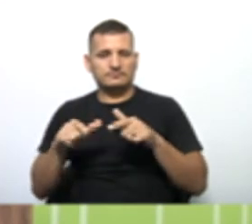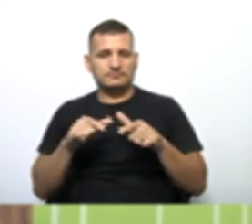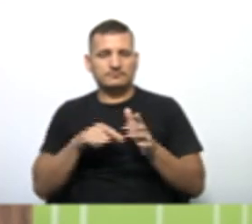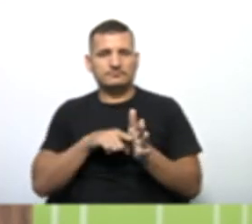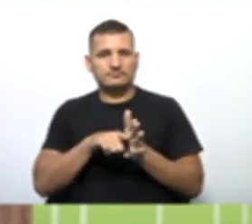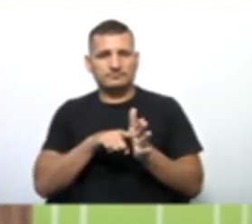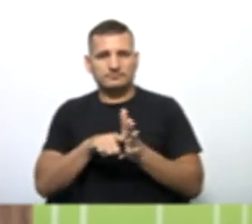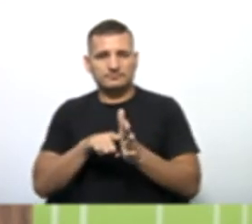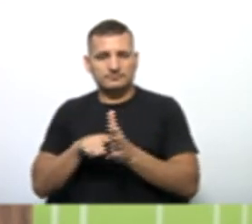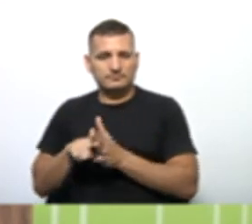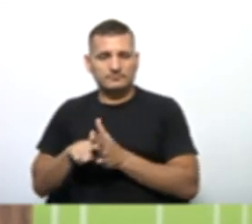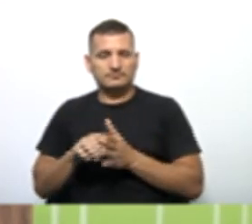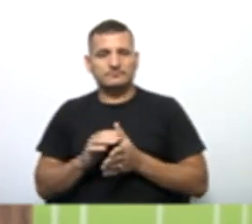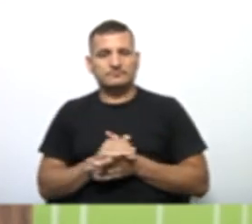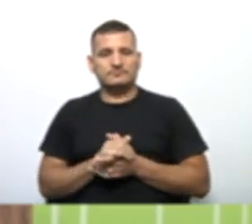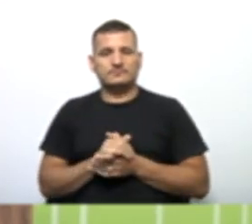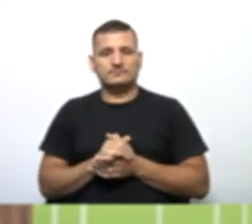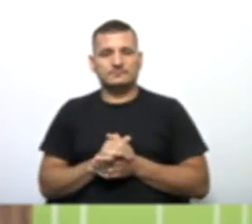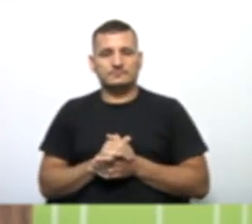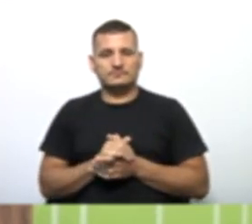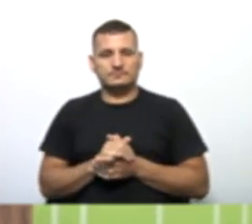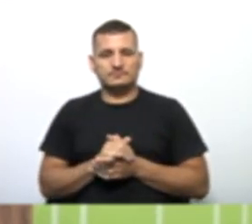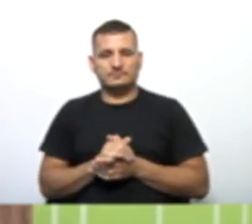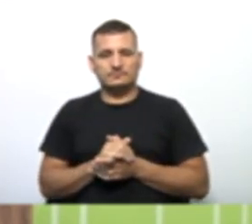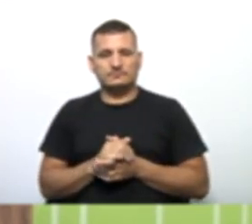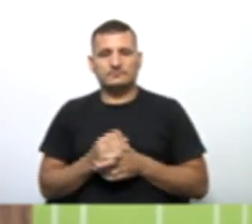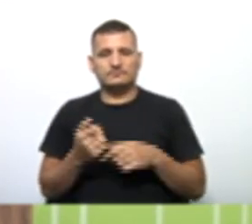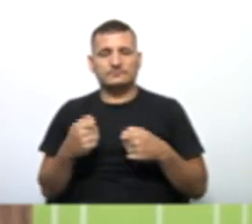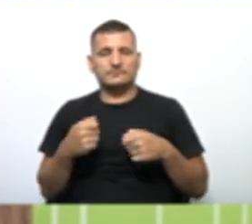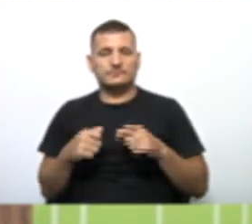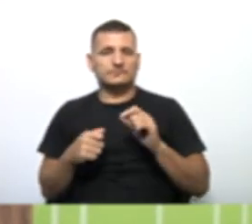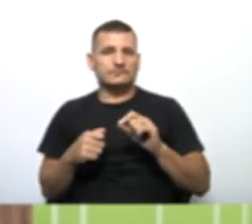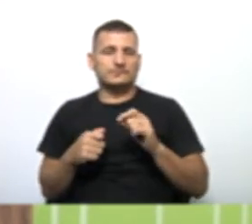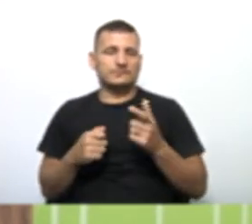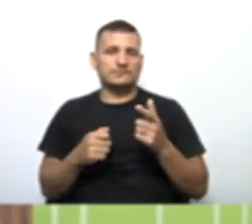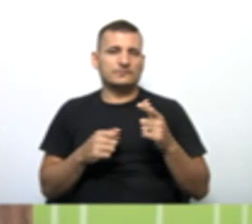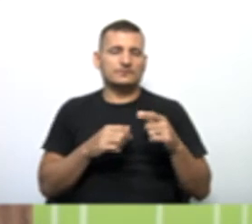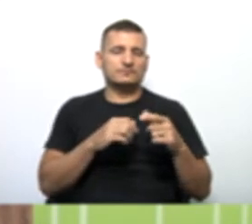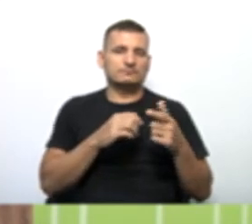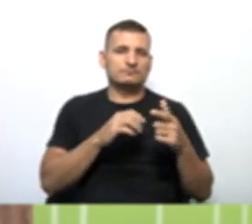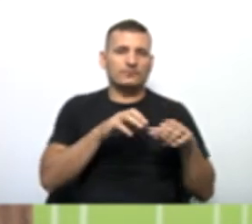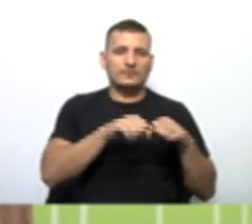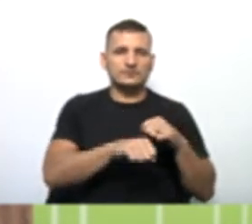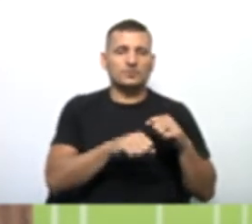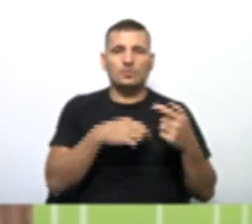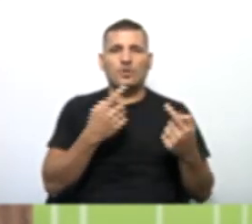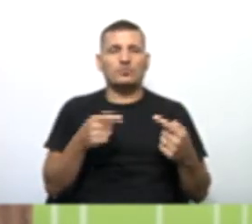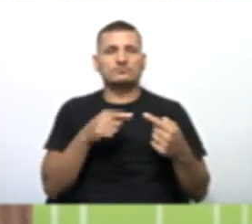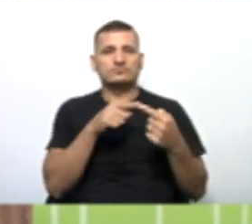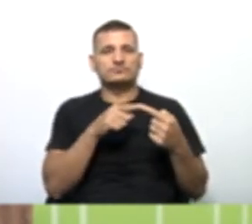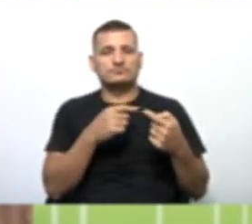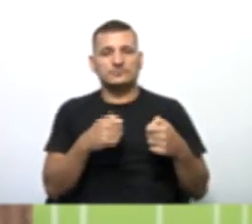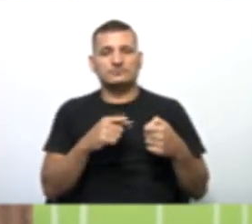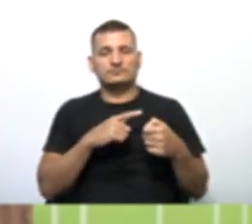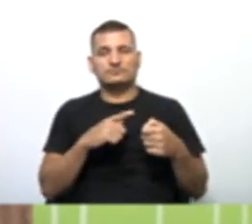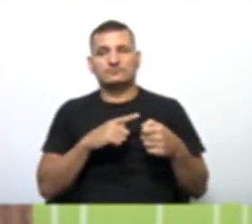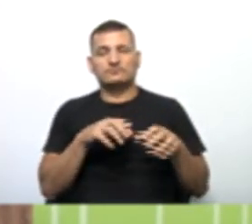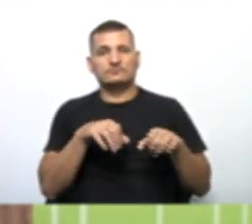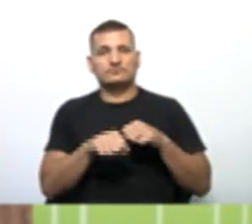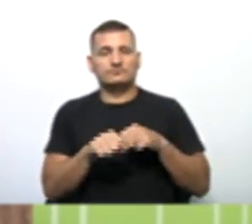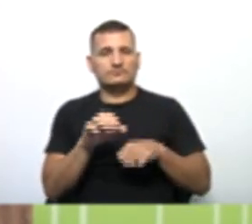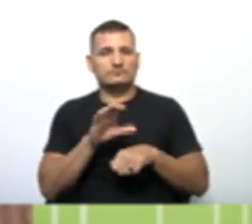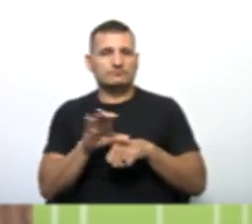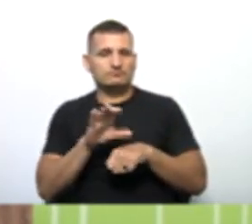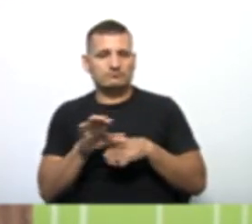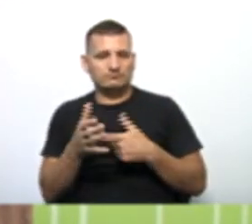auditoria possui, precisa da especialidade X ou Y. Olha, precisa ter formação no curso